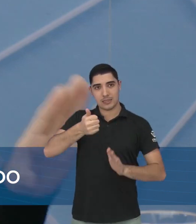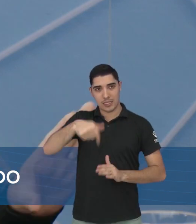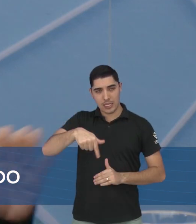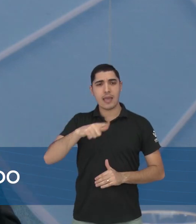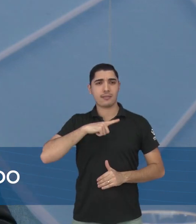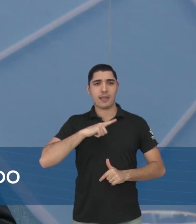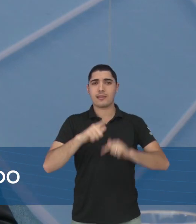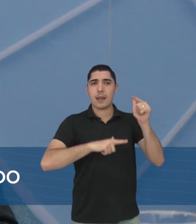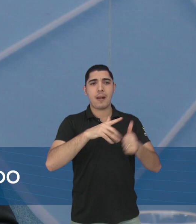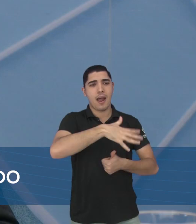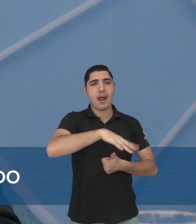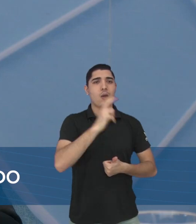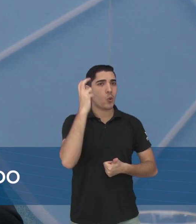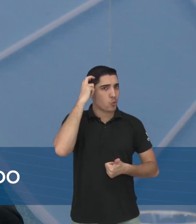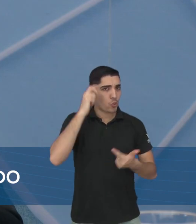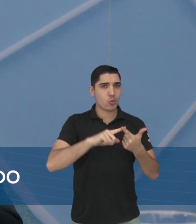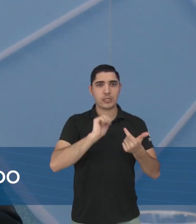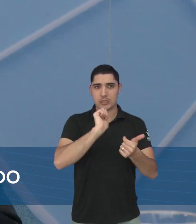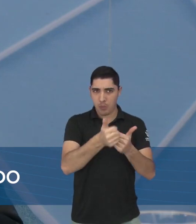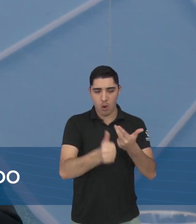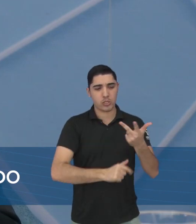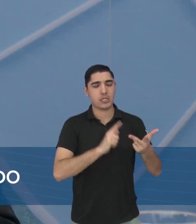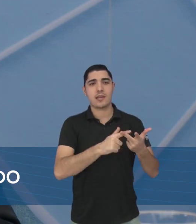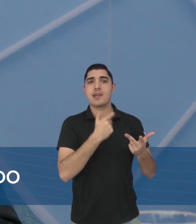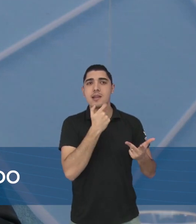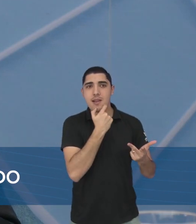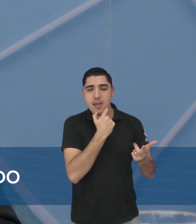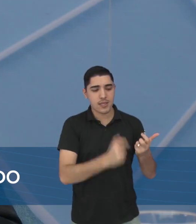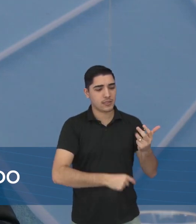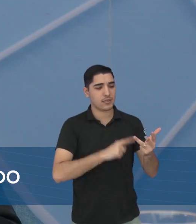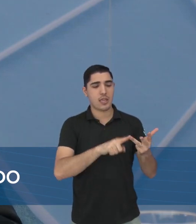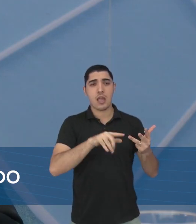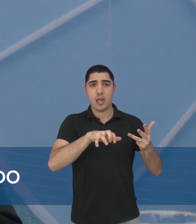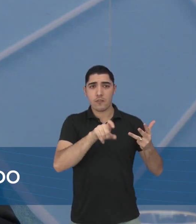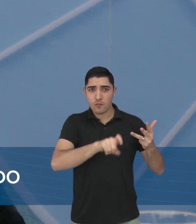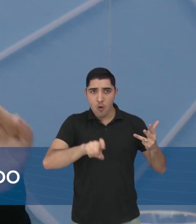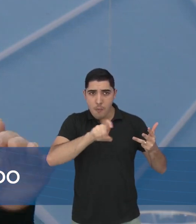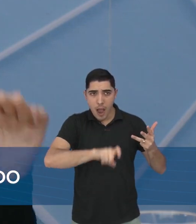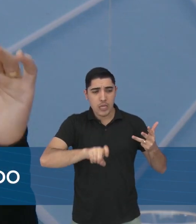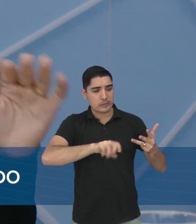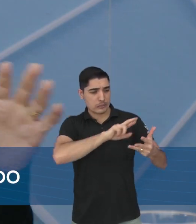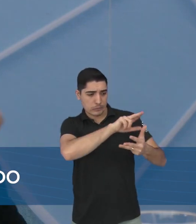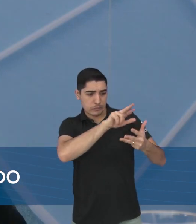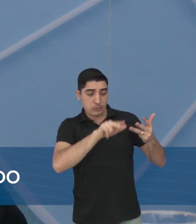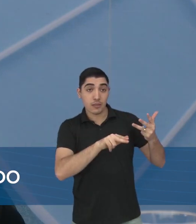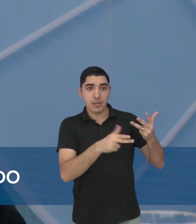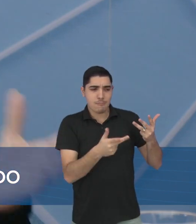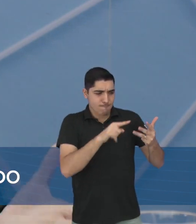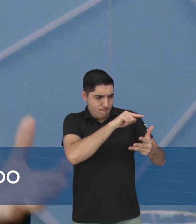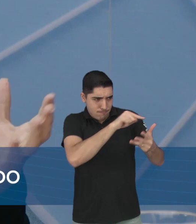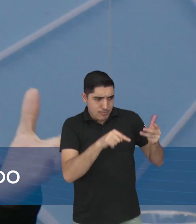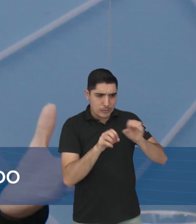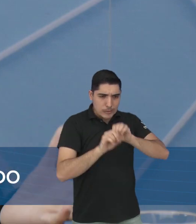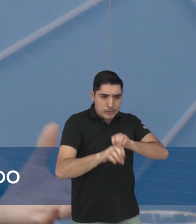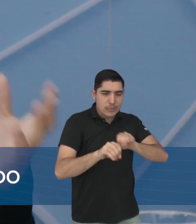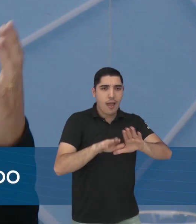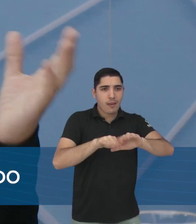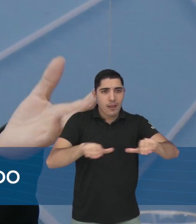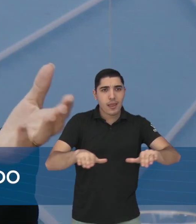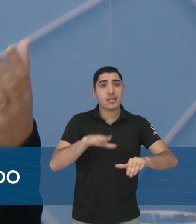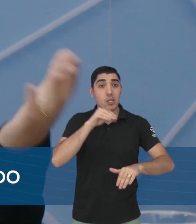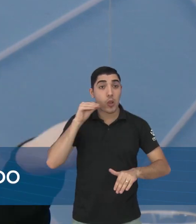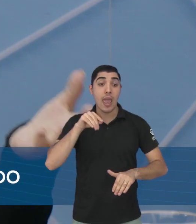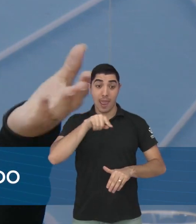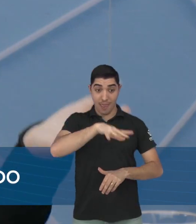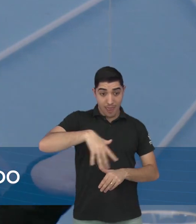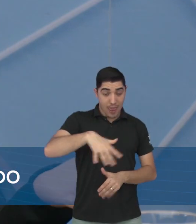de cultura, esporte, inglês, informática. A ideia realmente é trabalhar essas crianças e adolescentes. Essas